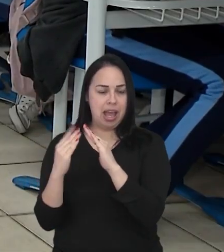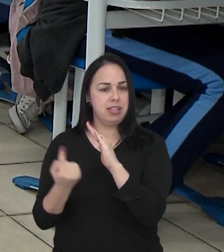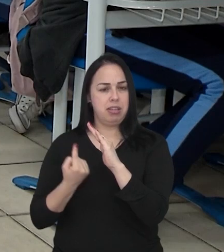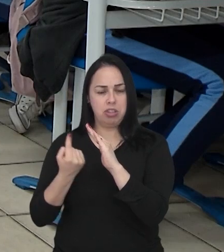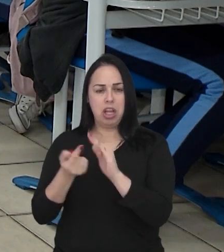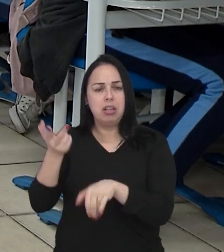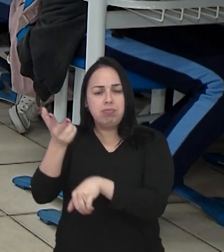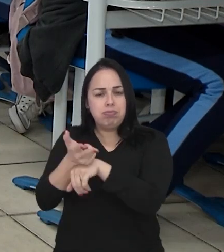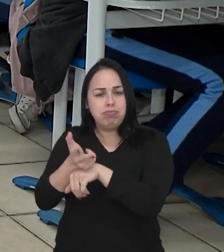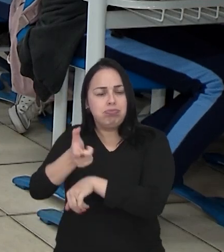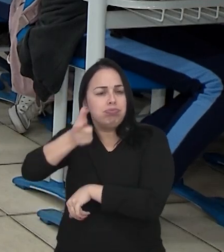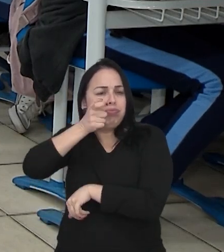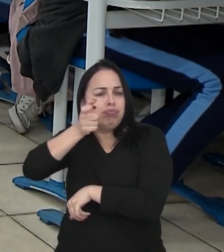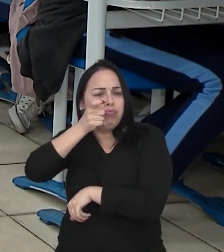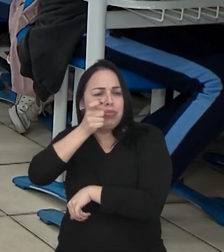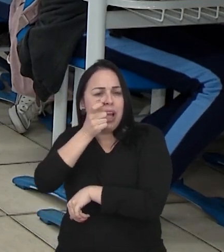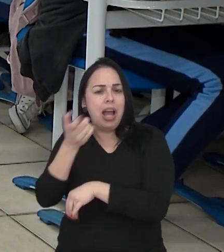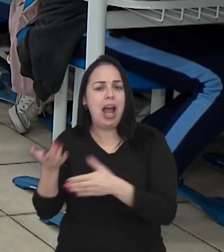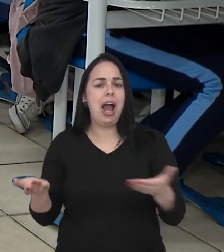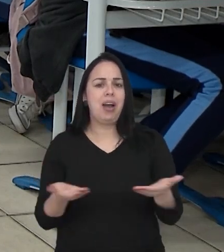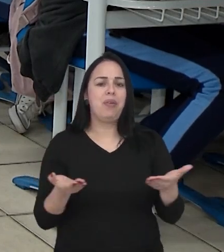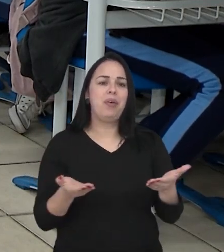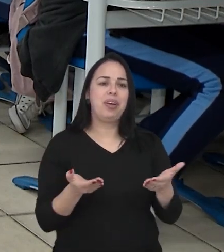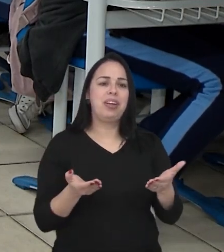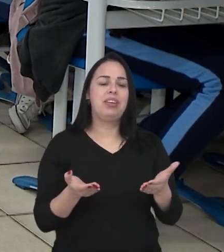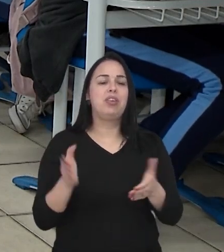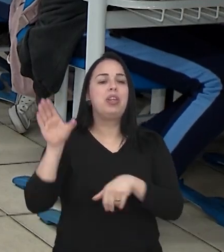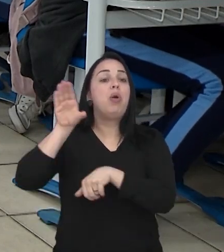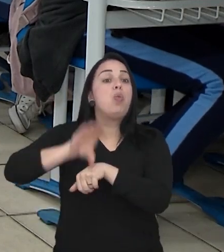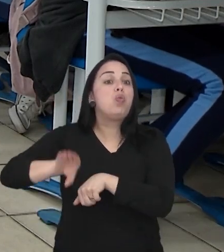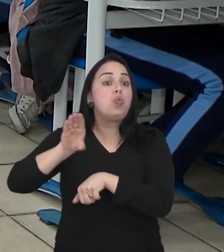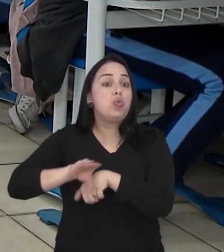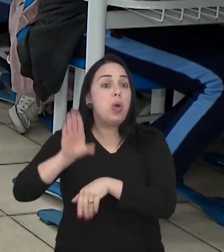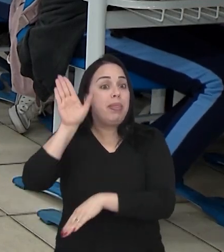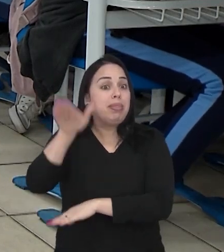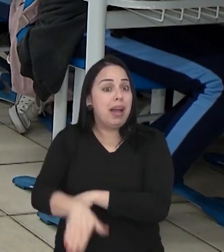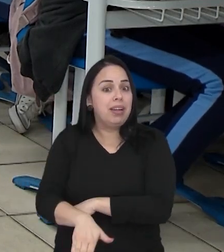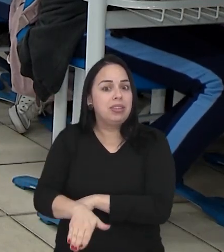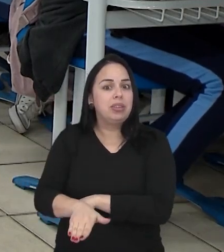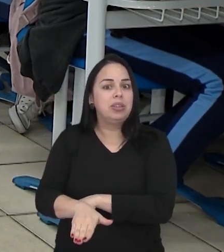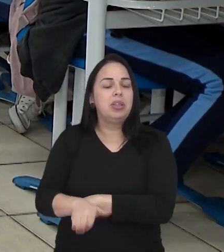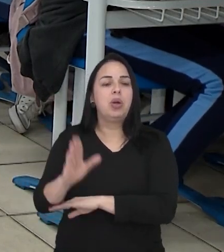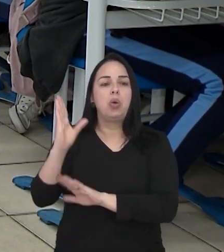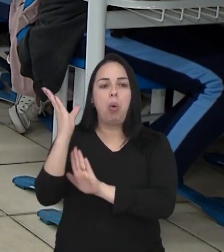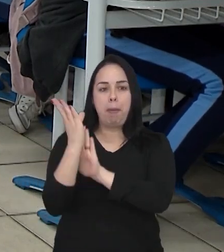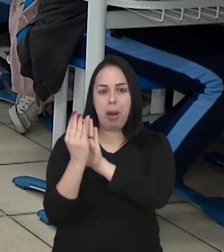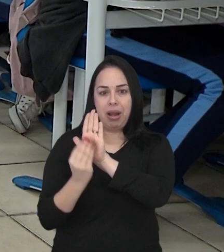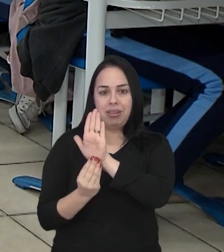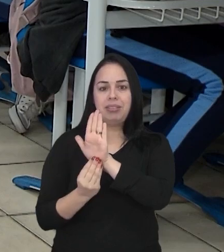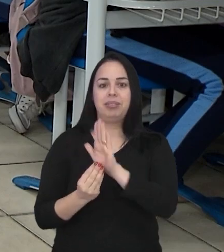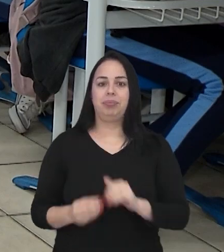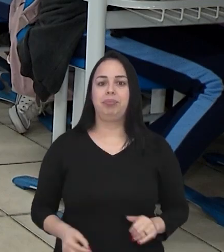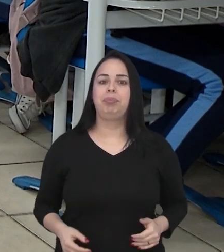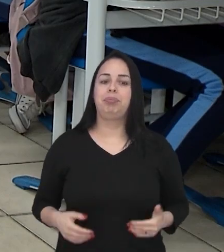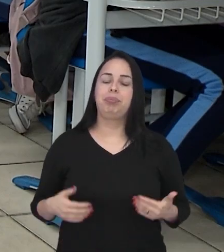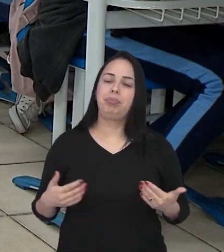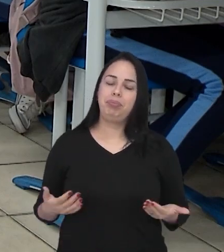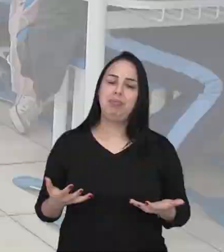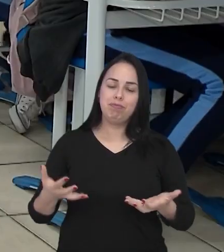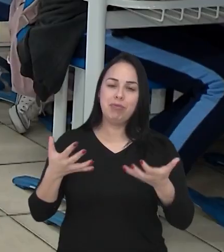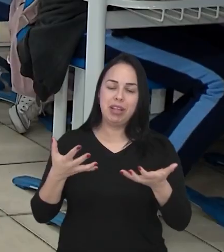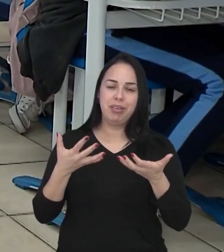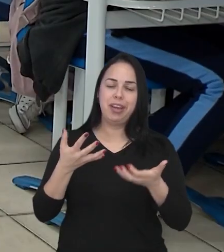casa, eu via vídeos, fazia algumas provas antigas. Aí agora eu vou também poder fazer o curso à tarde, com o material disponibilizado por eles no